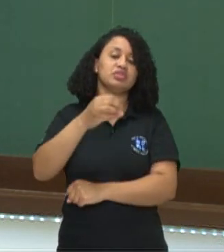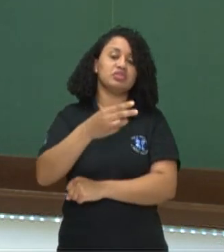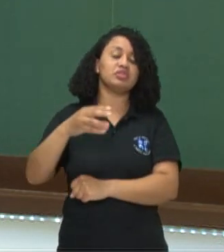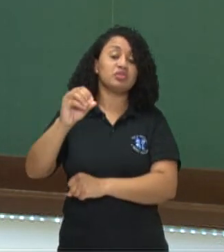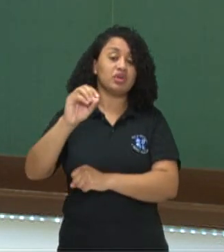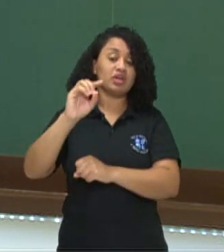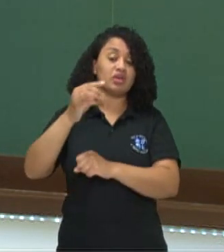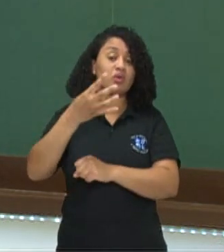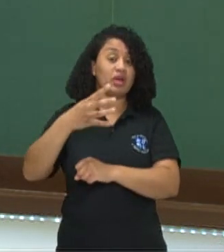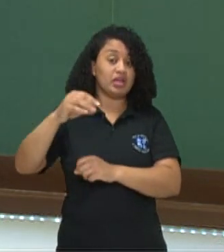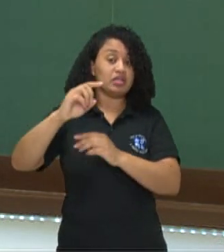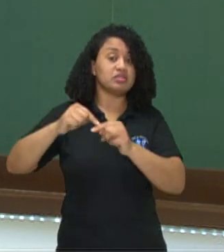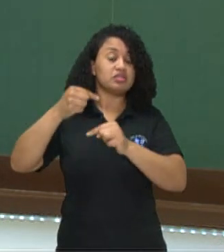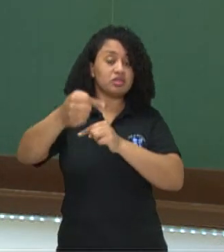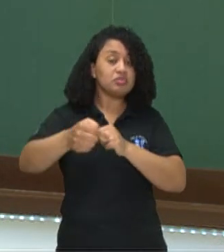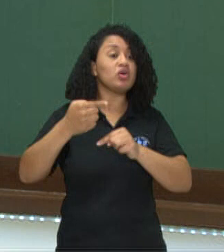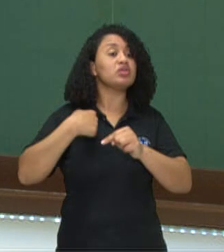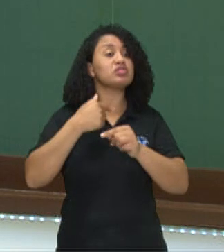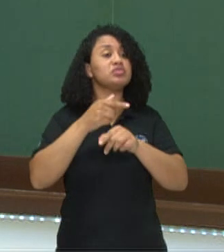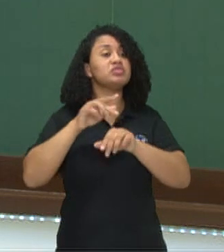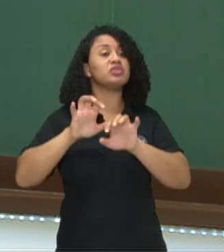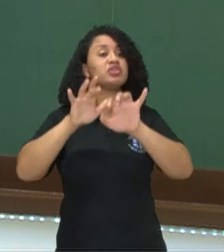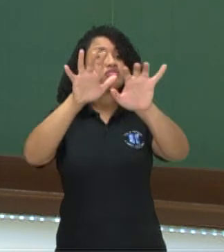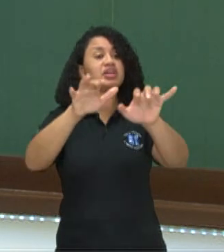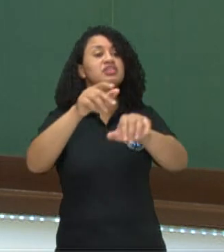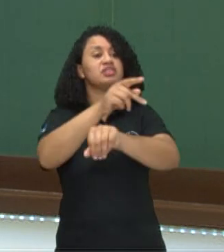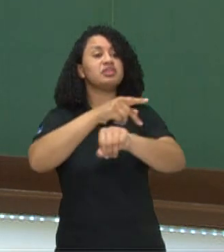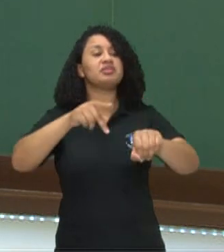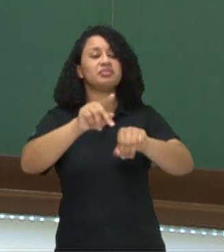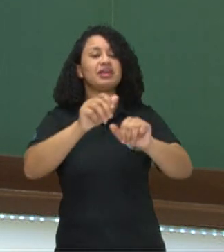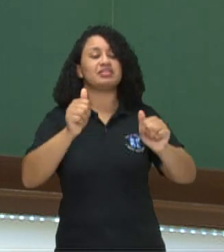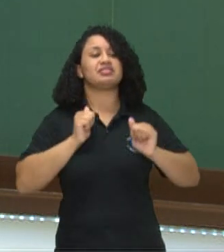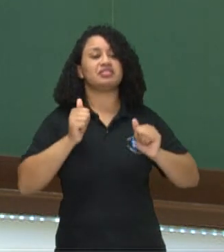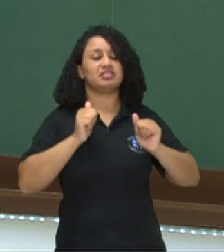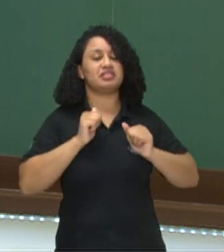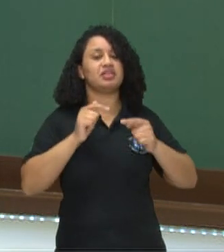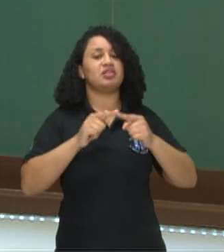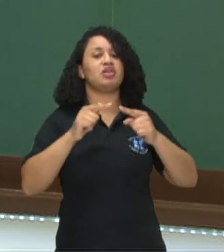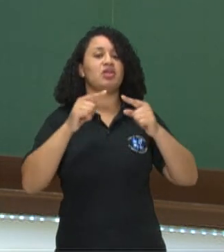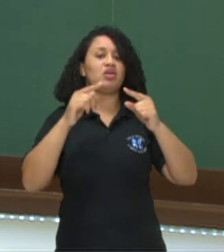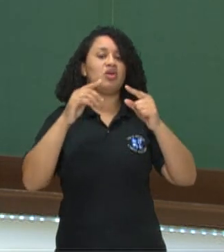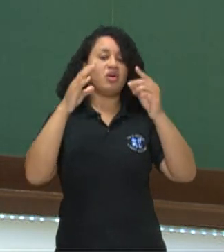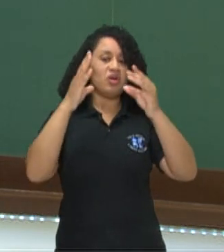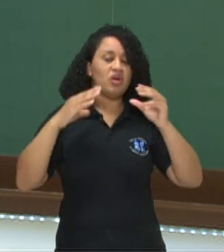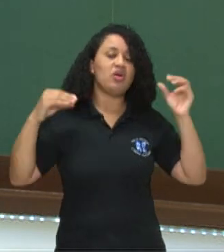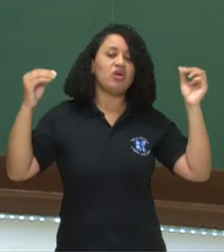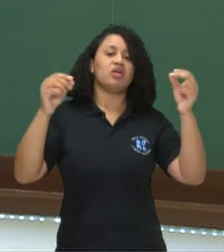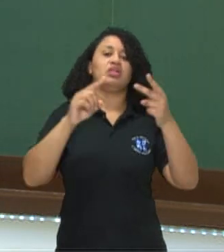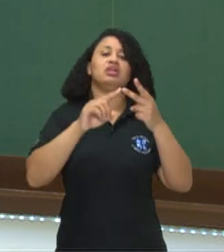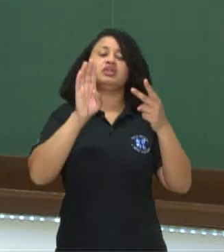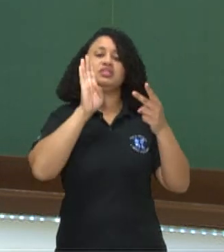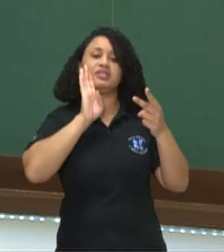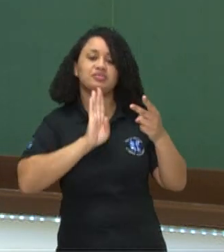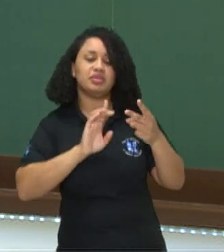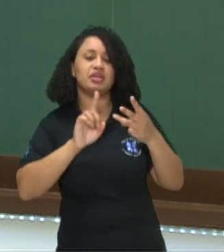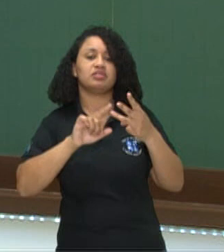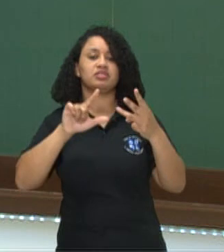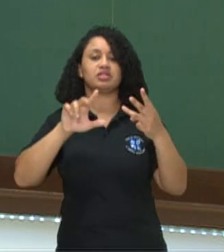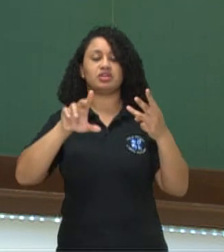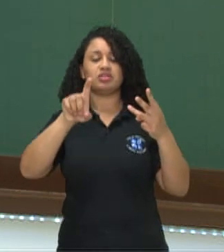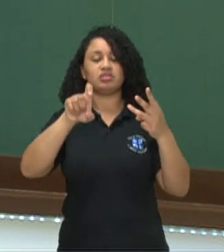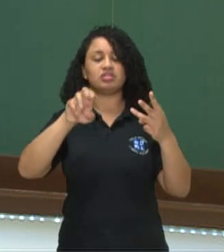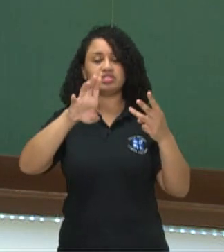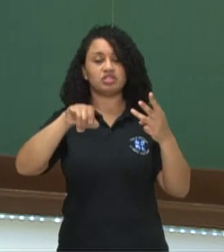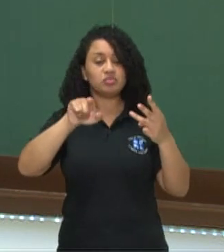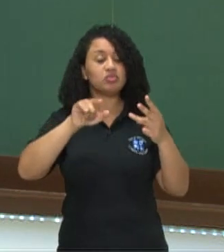a Alemanha invadiu ainda os países neutros, Luxemburgo, Holanda e Bélgica, todos aí na divisa com